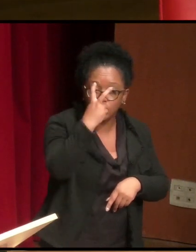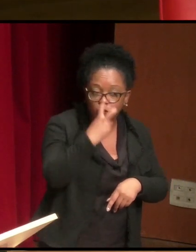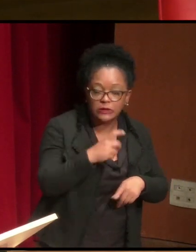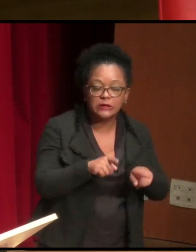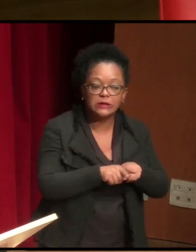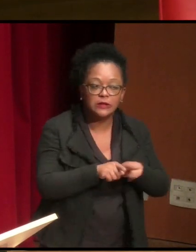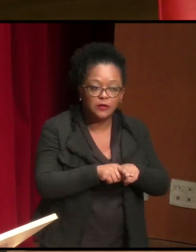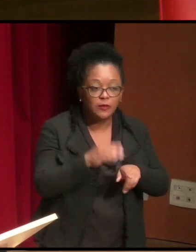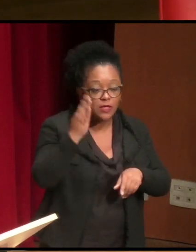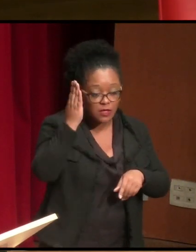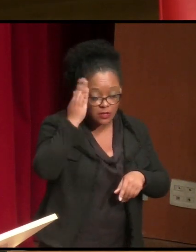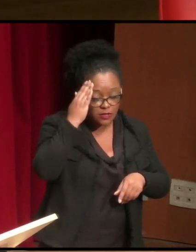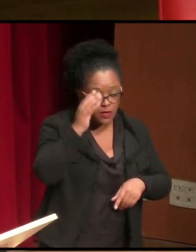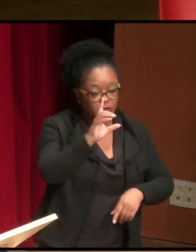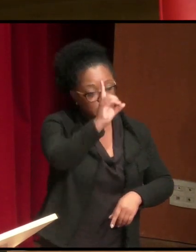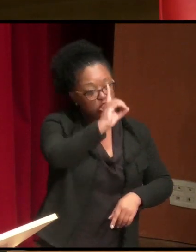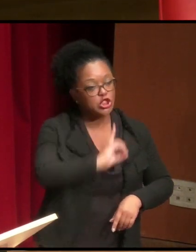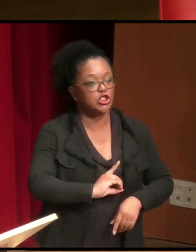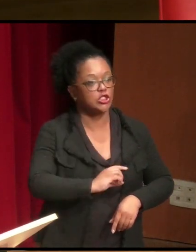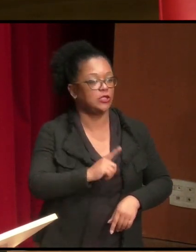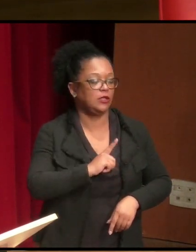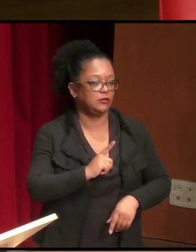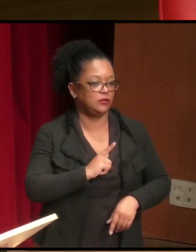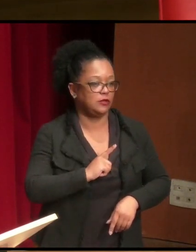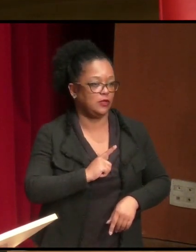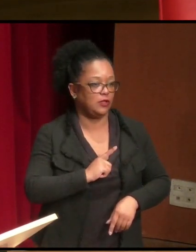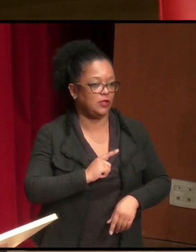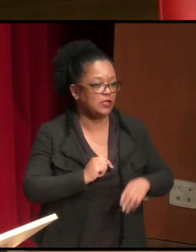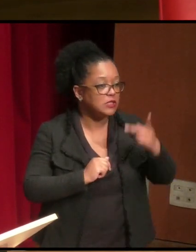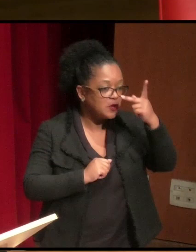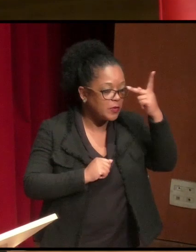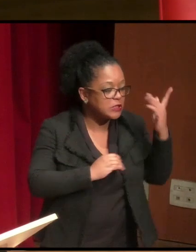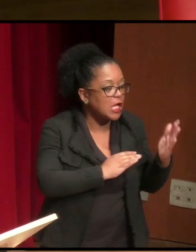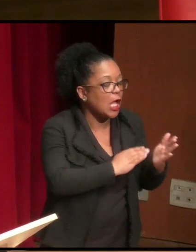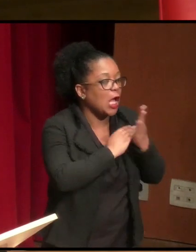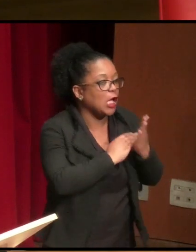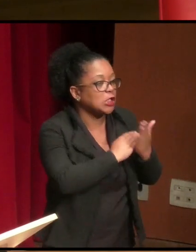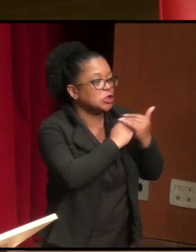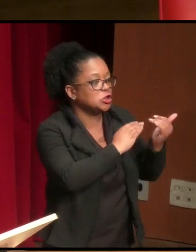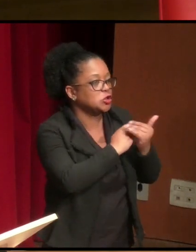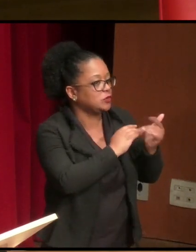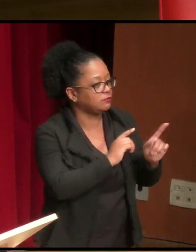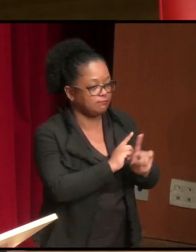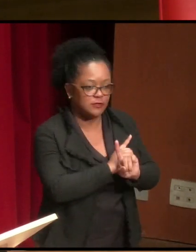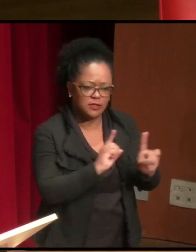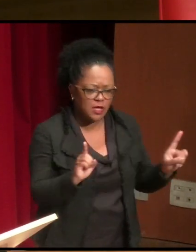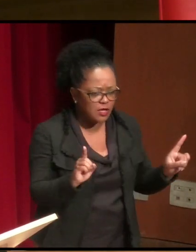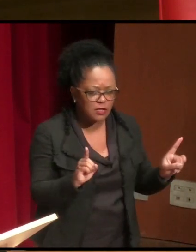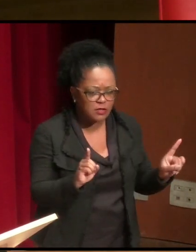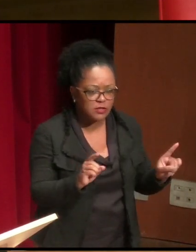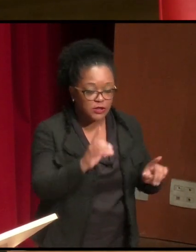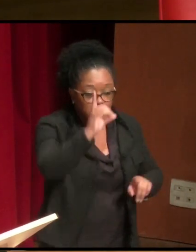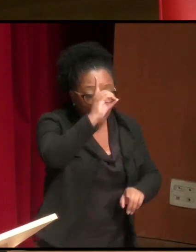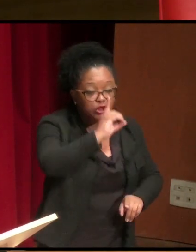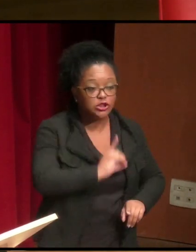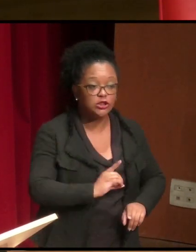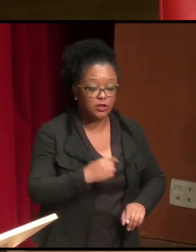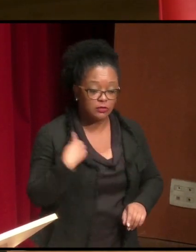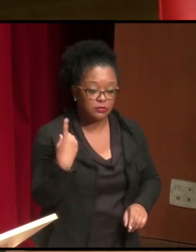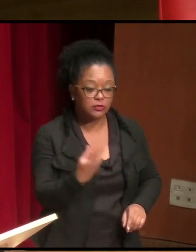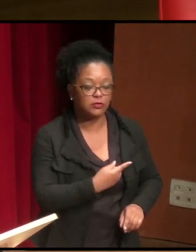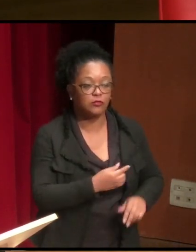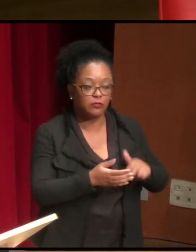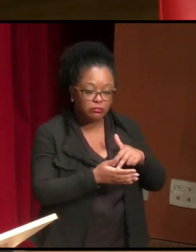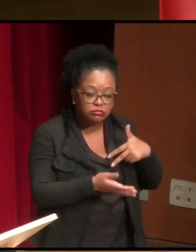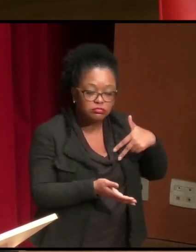direito. Ninguém está fazendo favor para pessoas com deficiência. Né? É importante a gente ter clareza